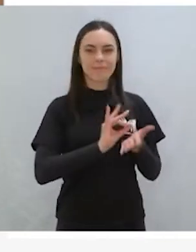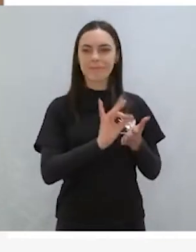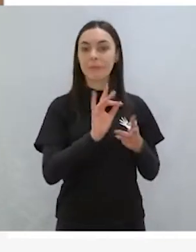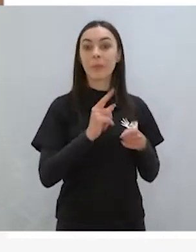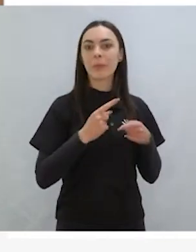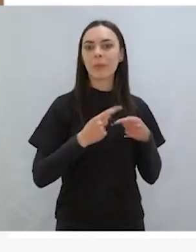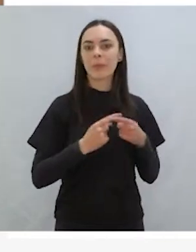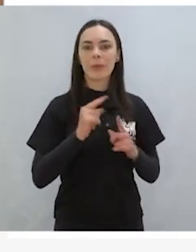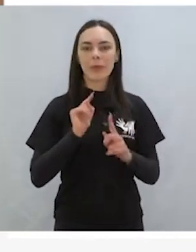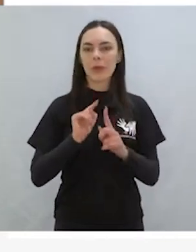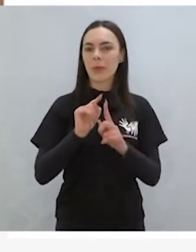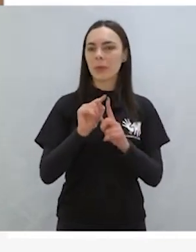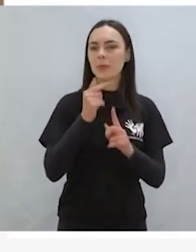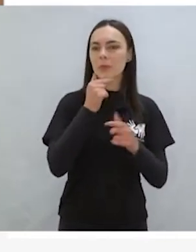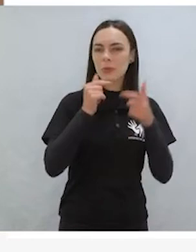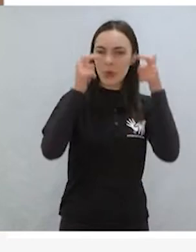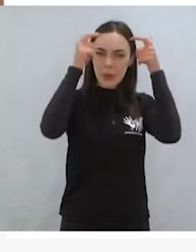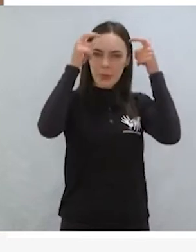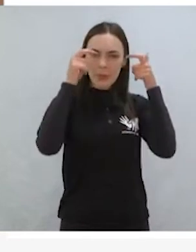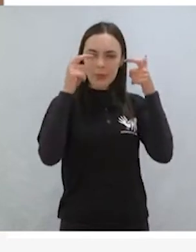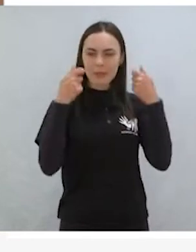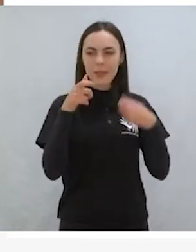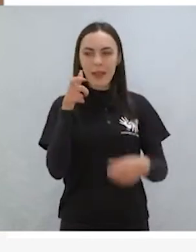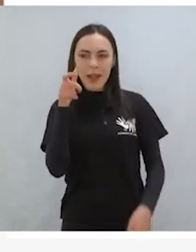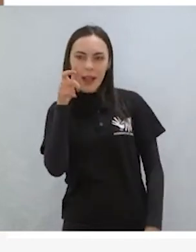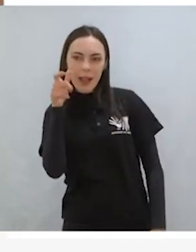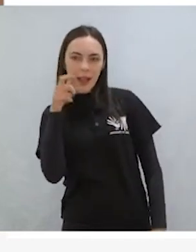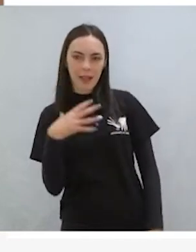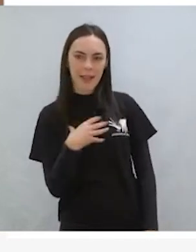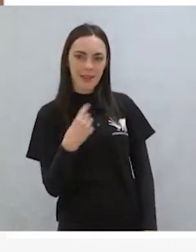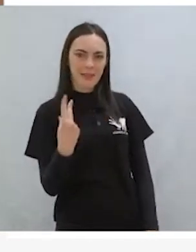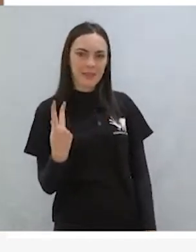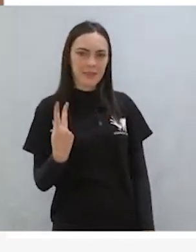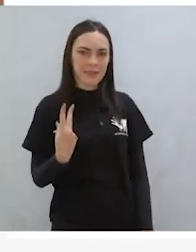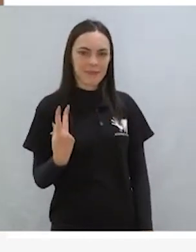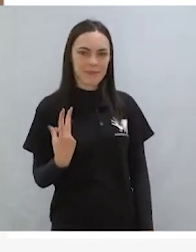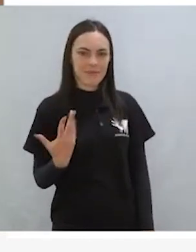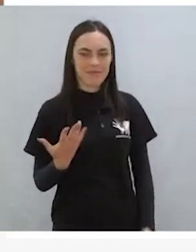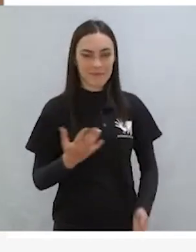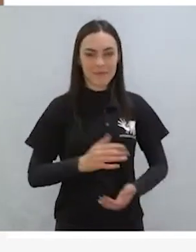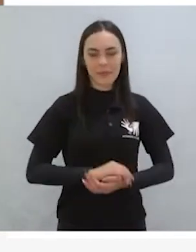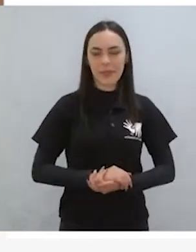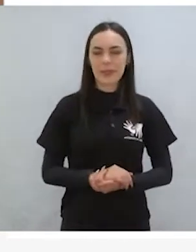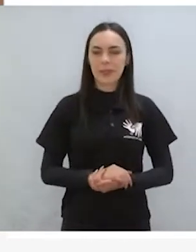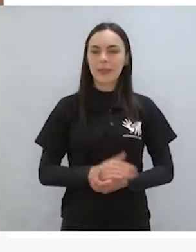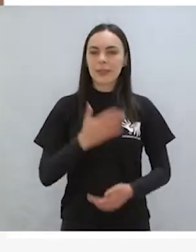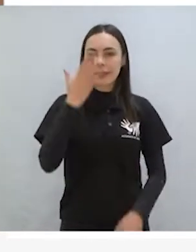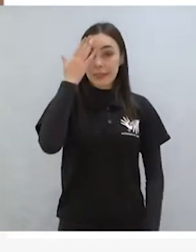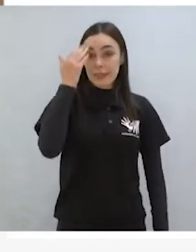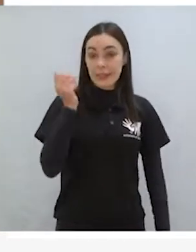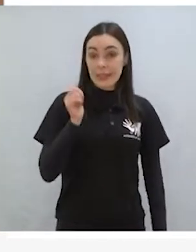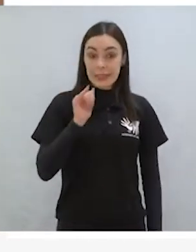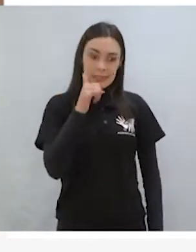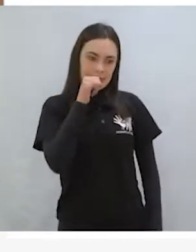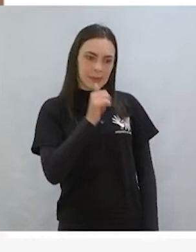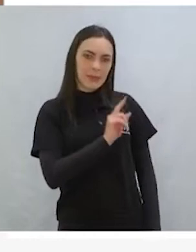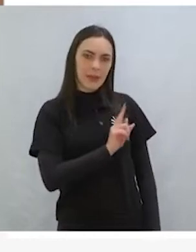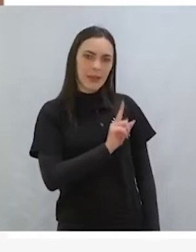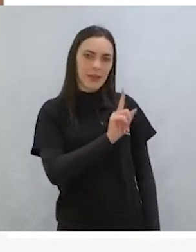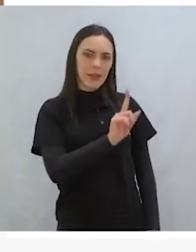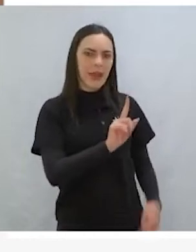É que ela queria que o príncipe se interessasse por uma de suas filhas. E sabia